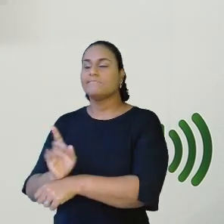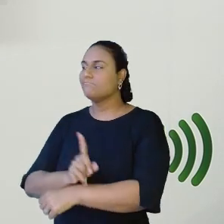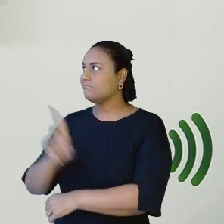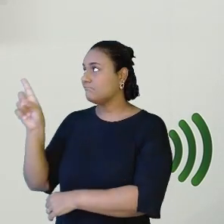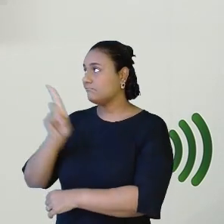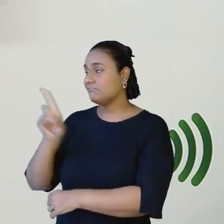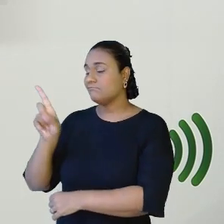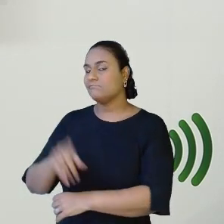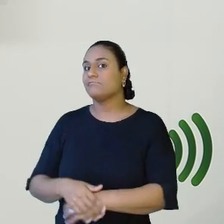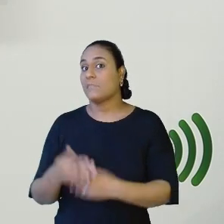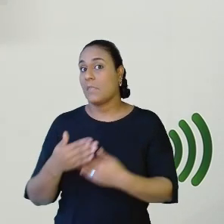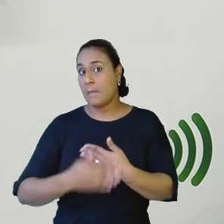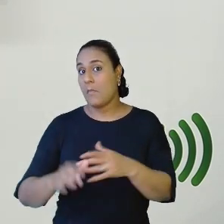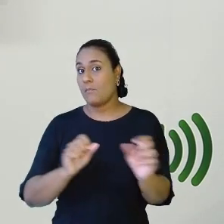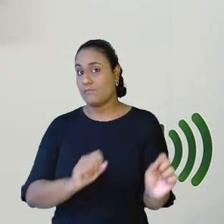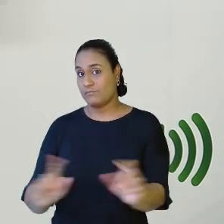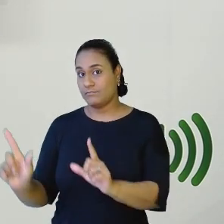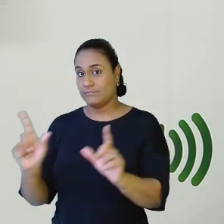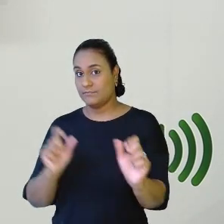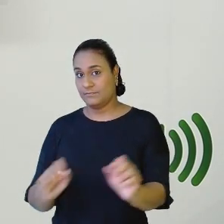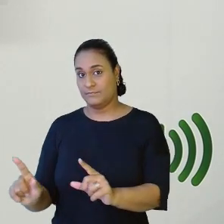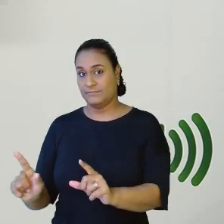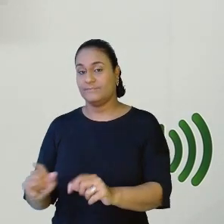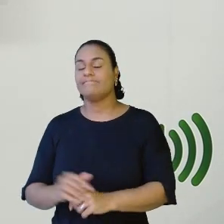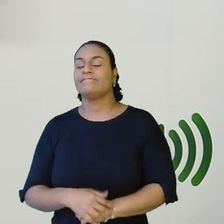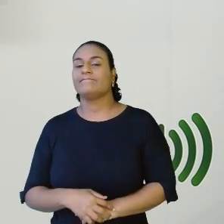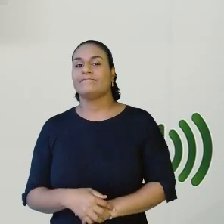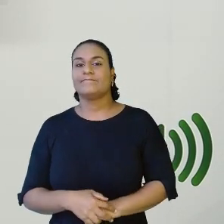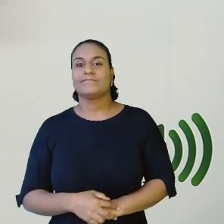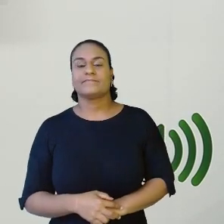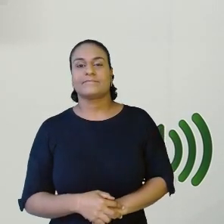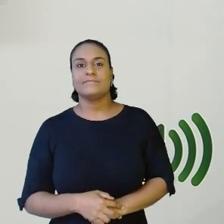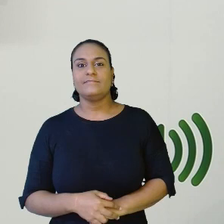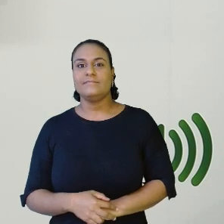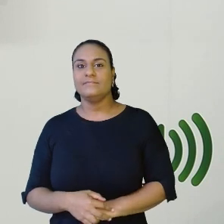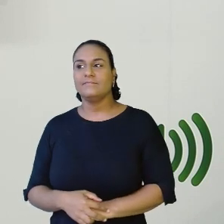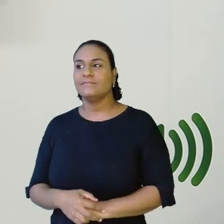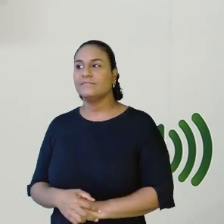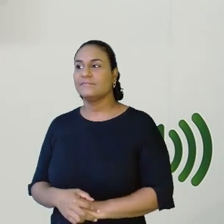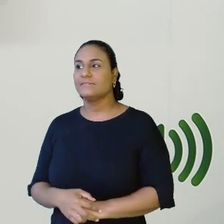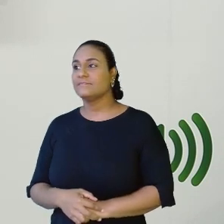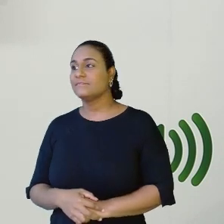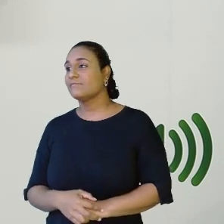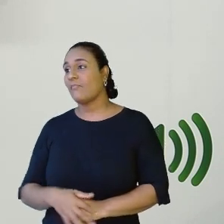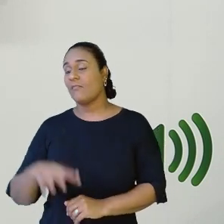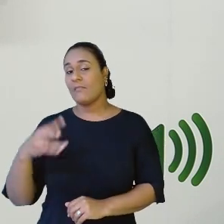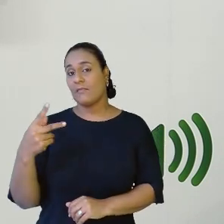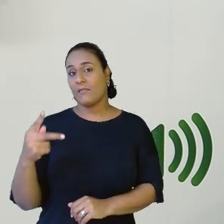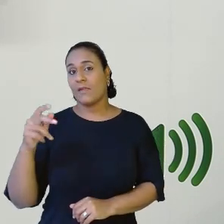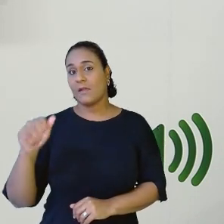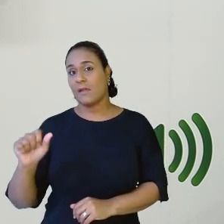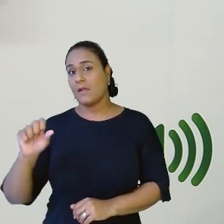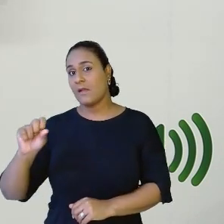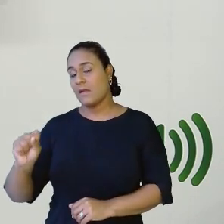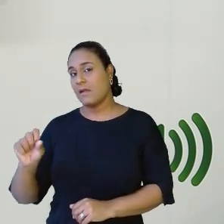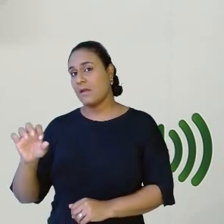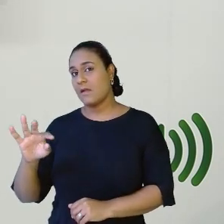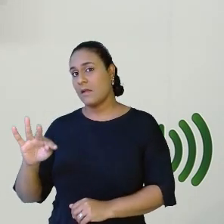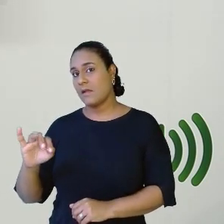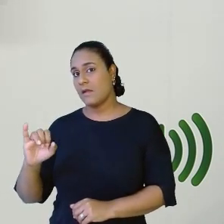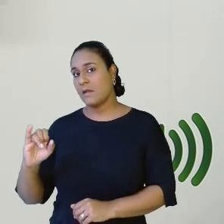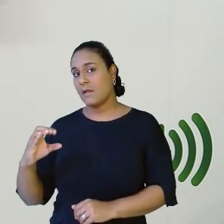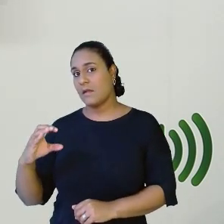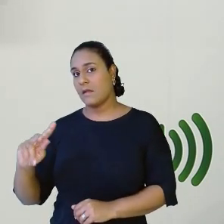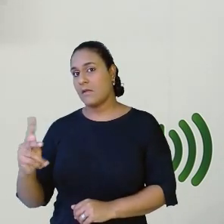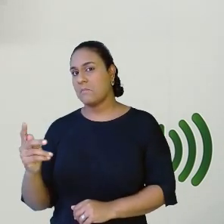isso. Vamos para o próximo gênero textual, pastiche. Eu acho que eu estou trazendo alguns termos que são desconhecidos